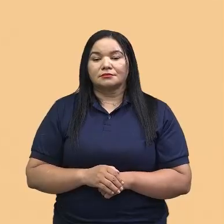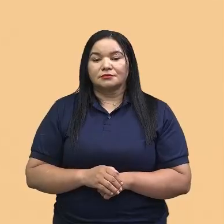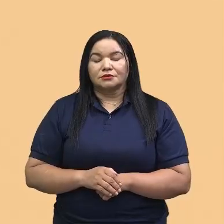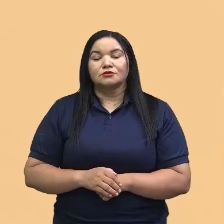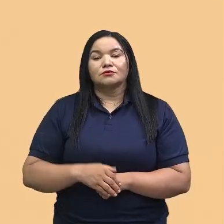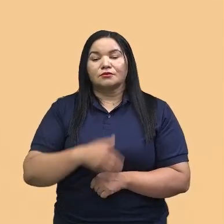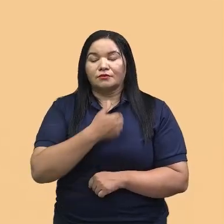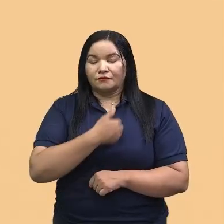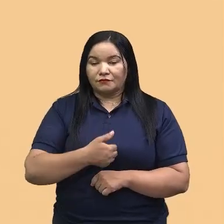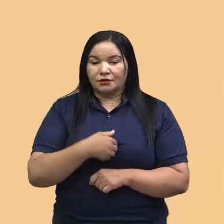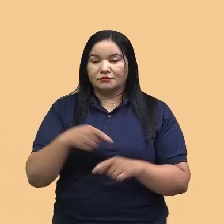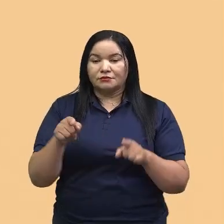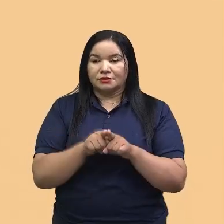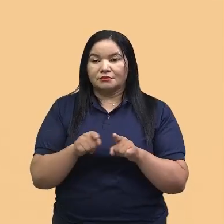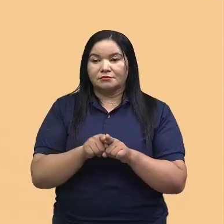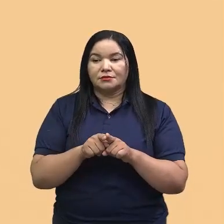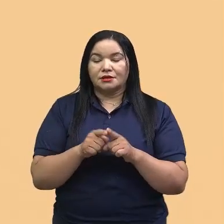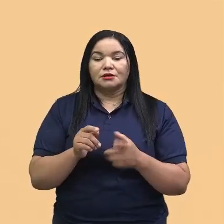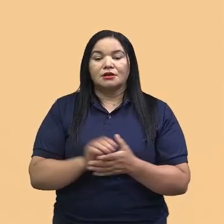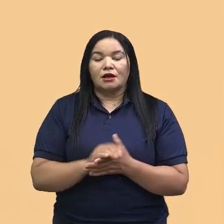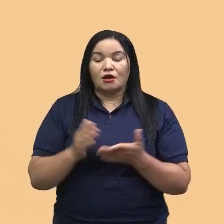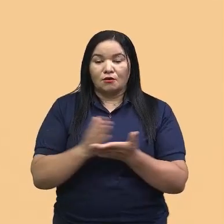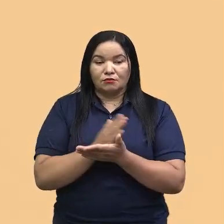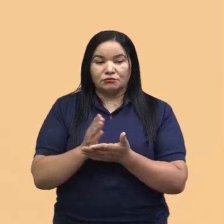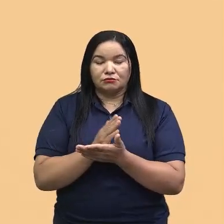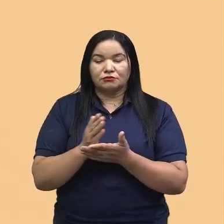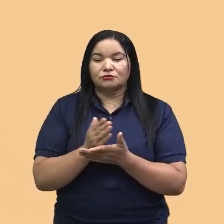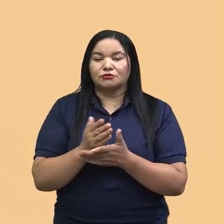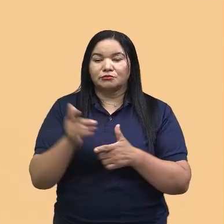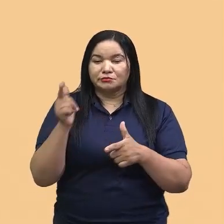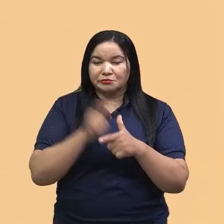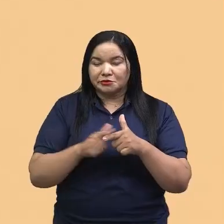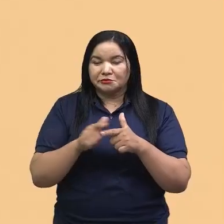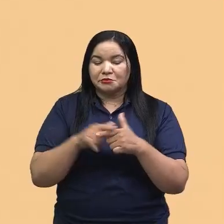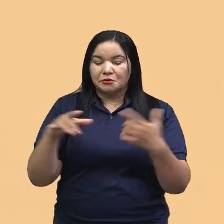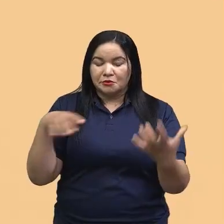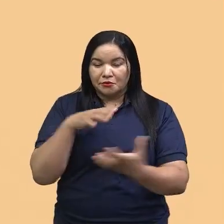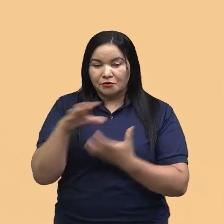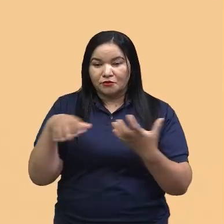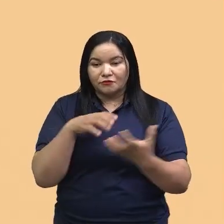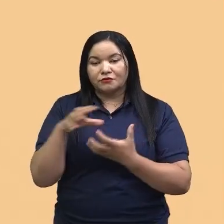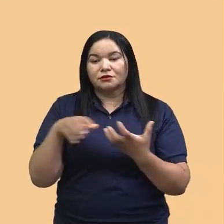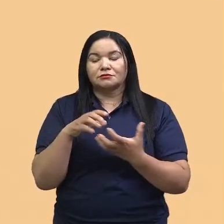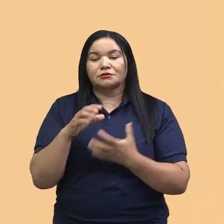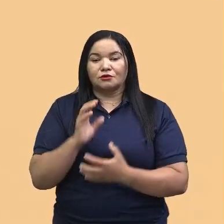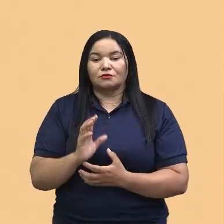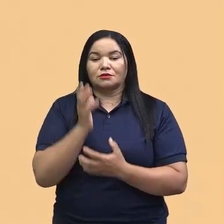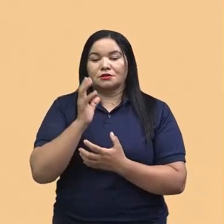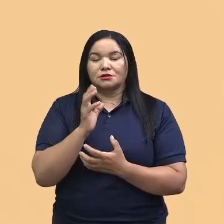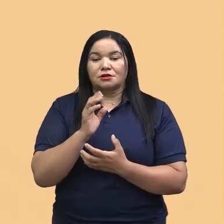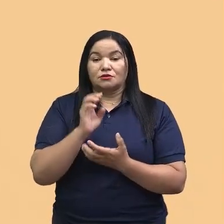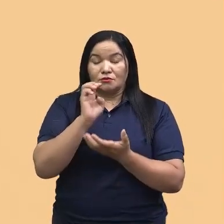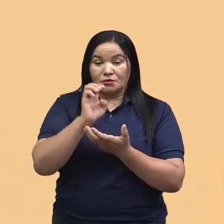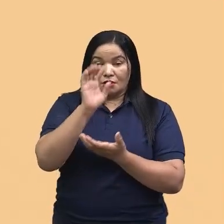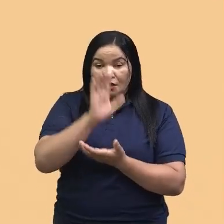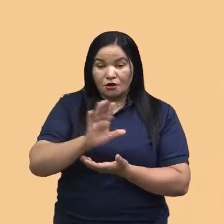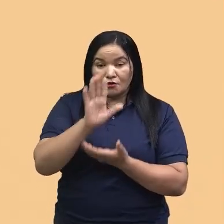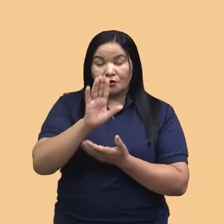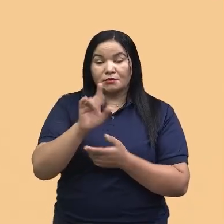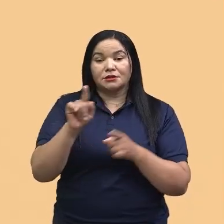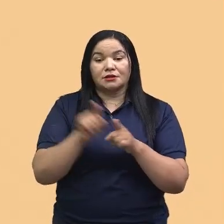pelas questões dos conflitos que estão acontecendo no continente europeu, mas muito pela